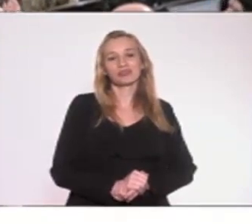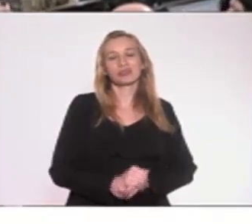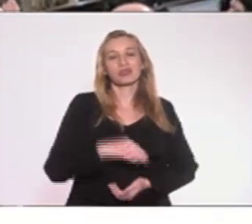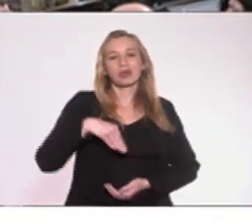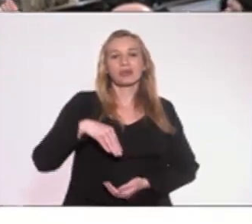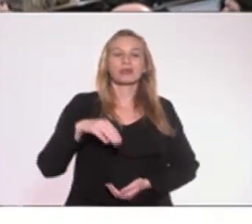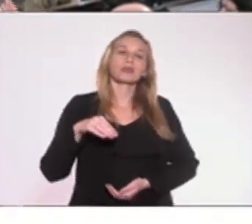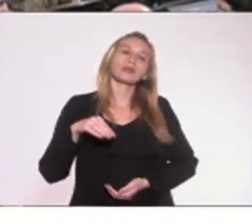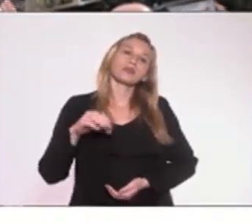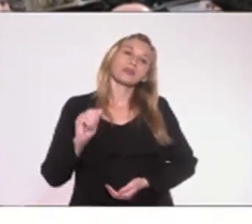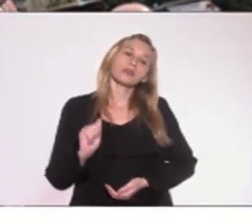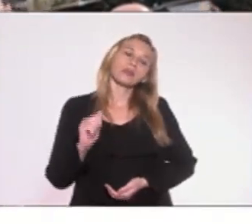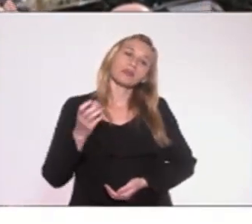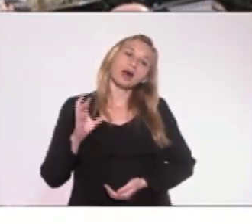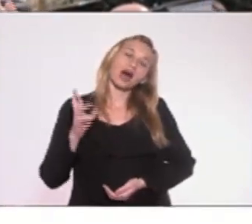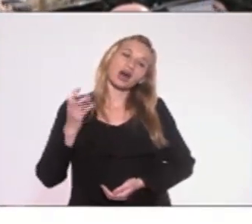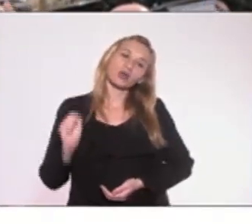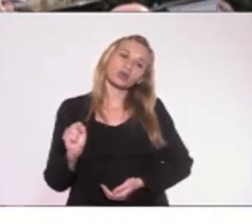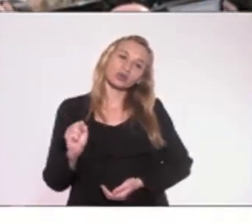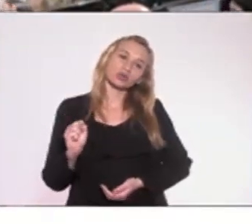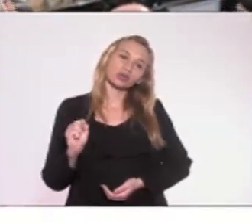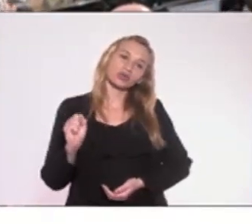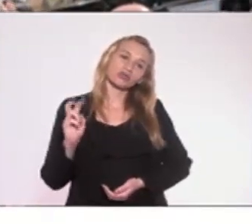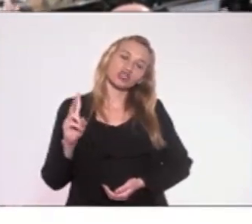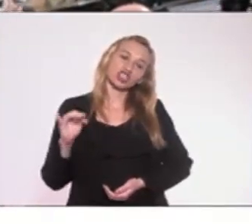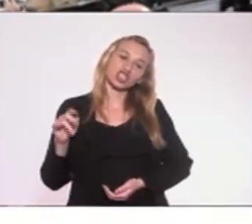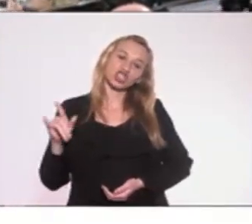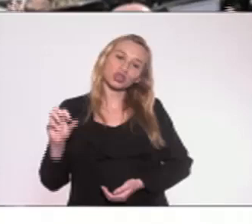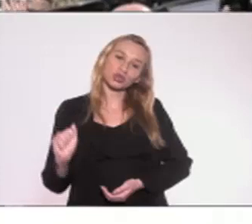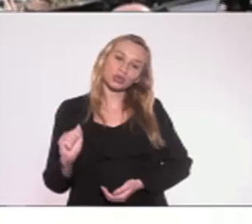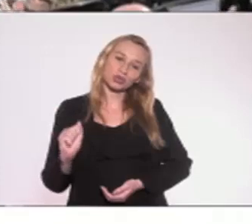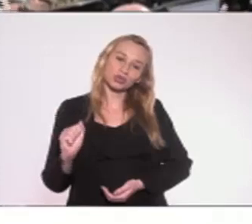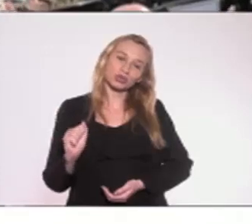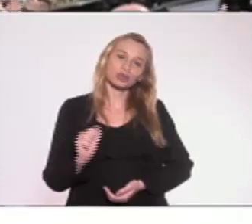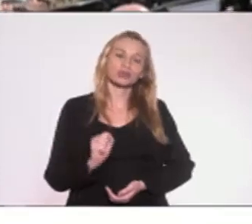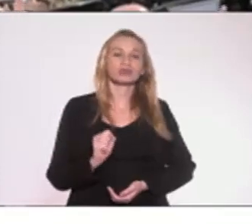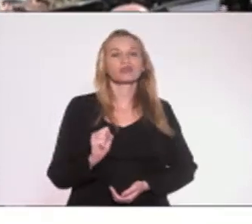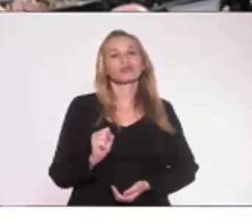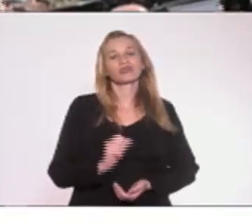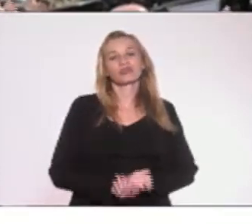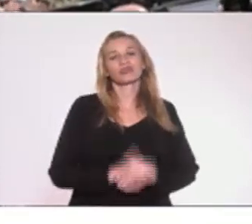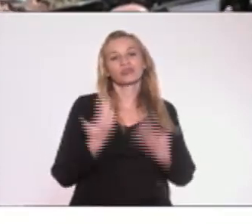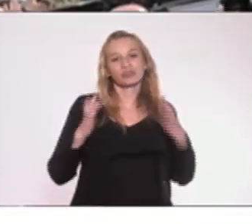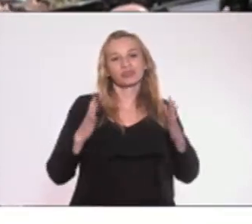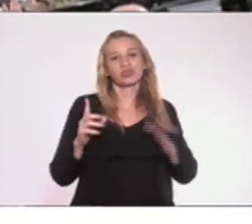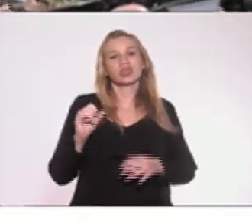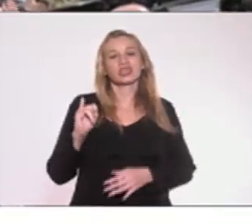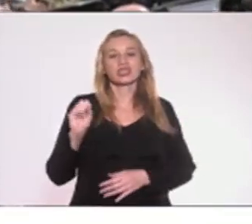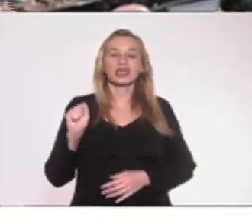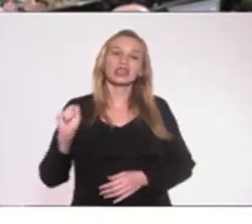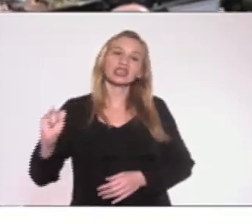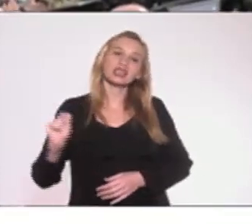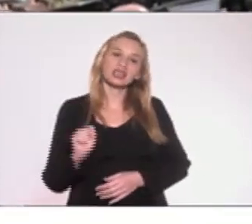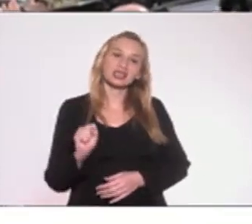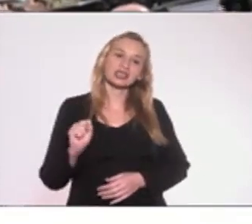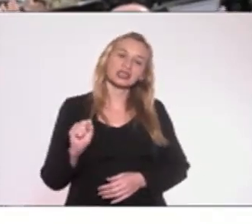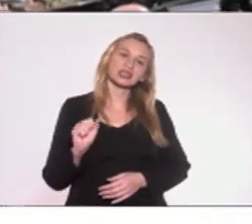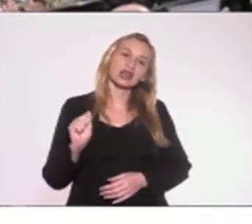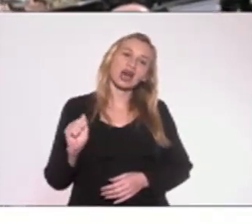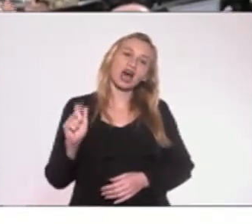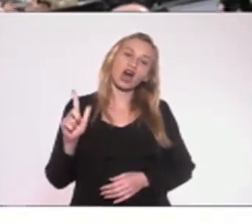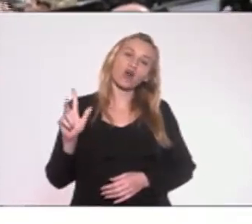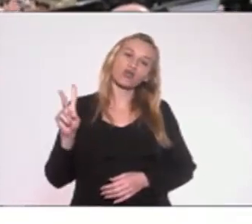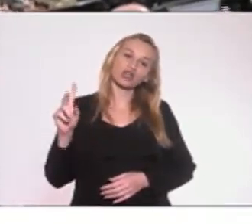Marcos Vinícius Cardoso de Carvalho, uma salva de palmas. Isaías Alves Maciel,